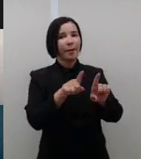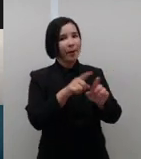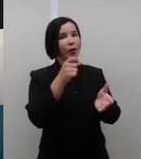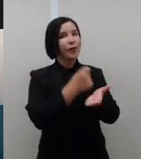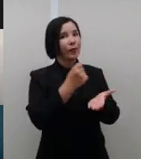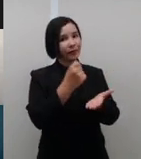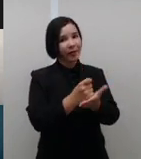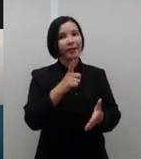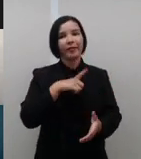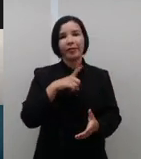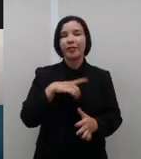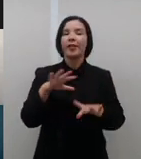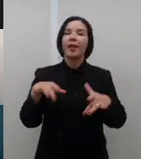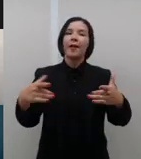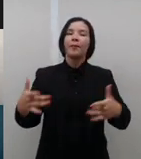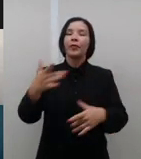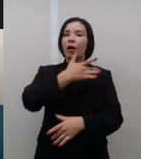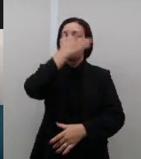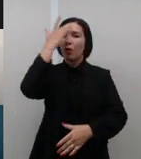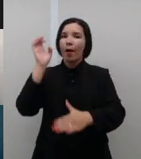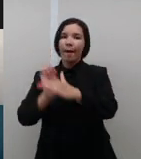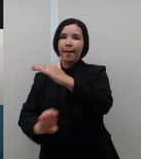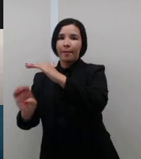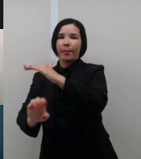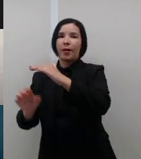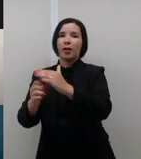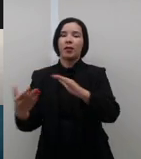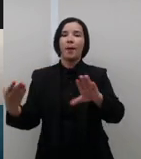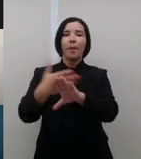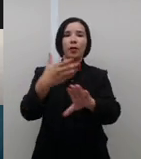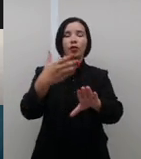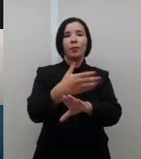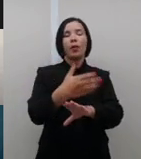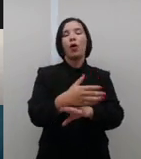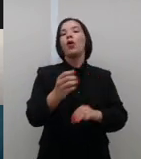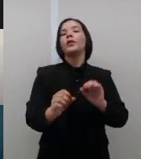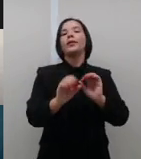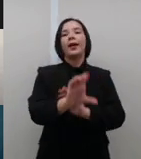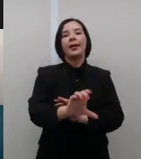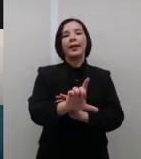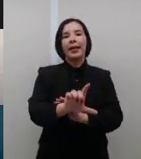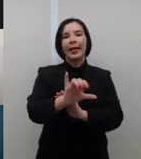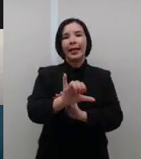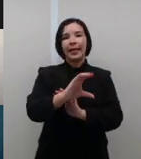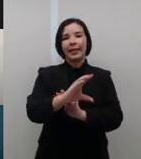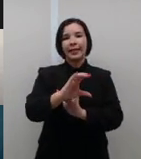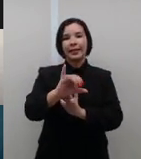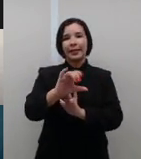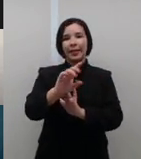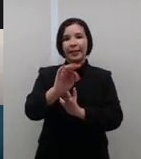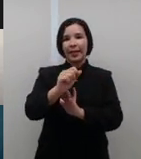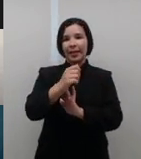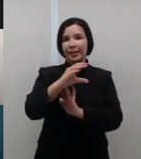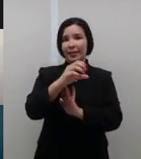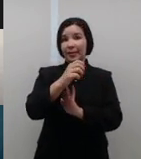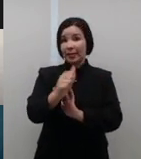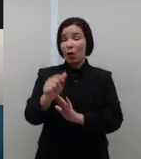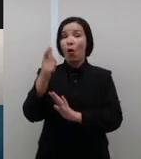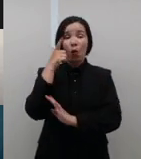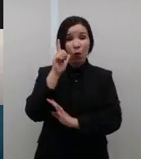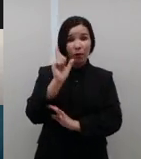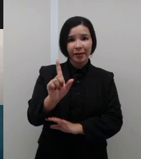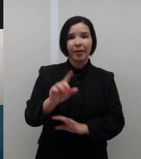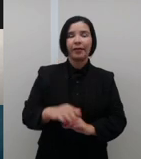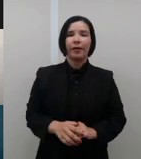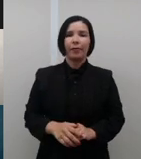recorrente participou da licitação, despendeu recursos e acabou vencendo a licitação. E foi então